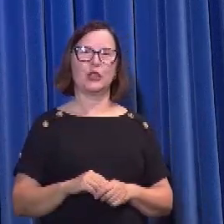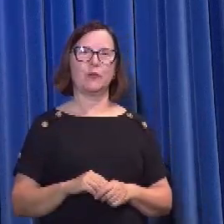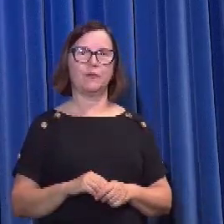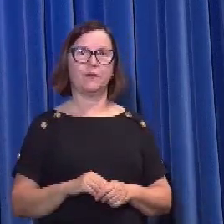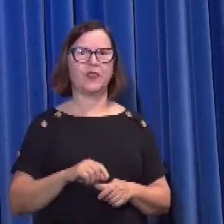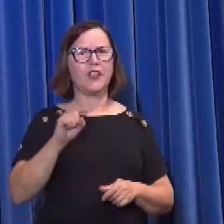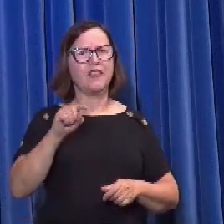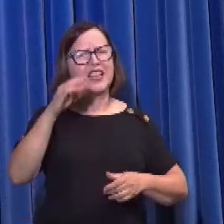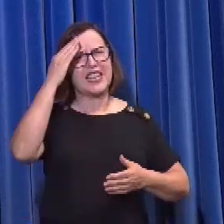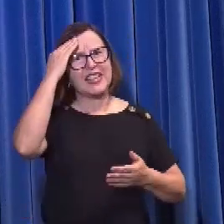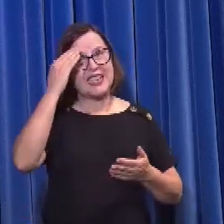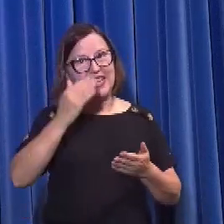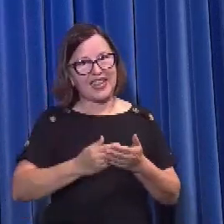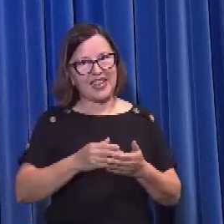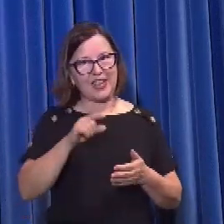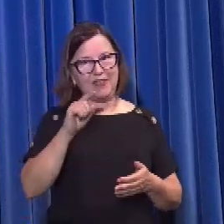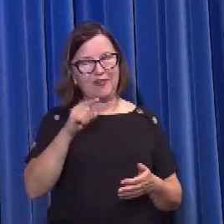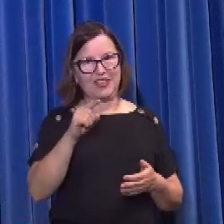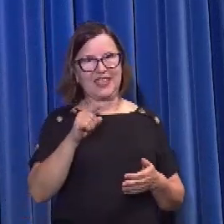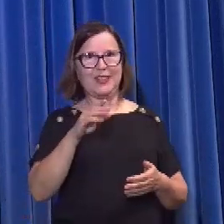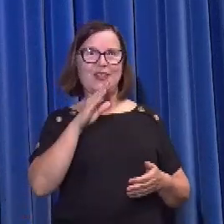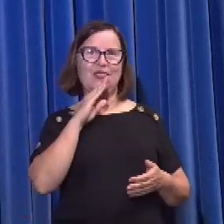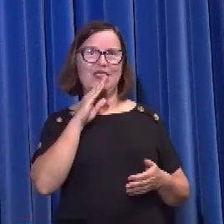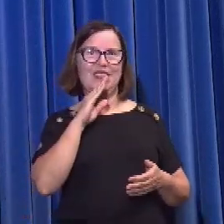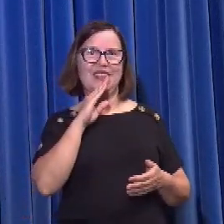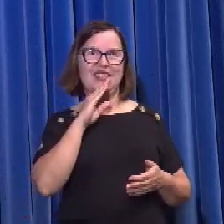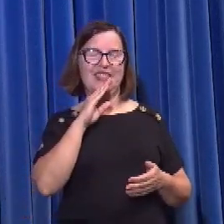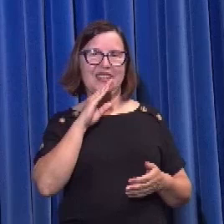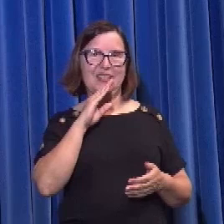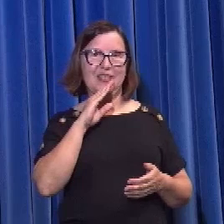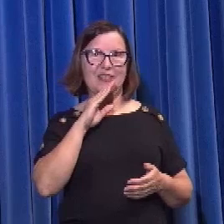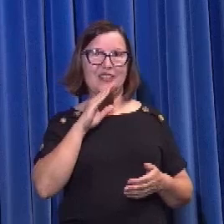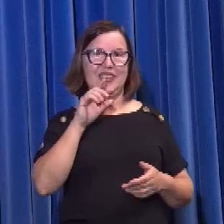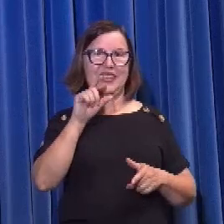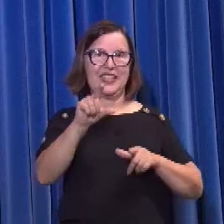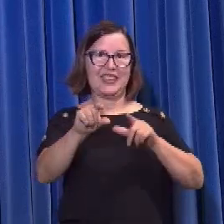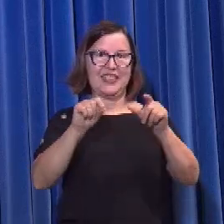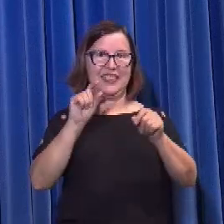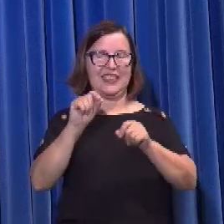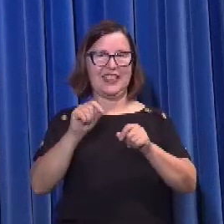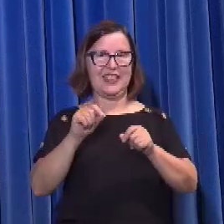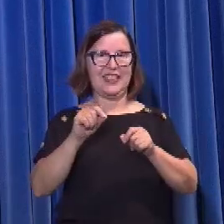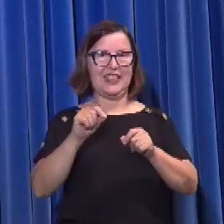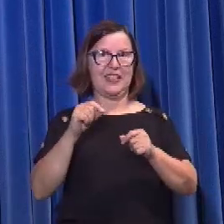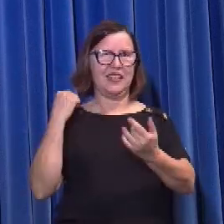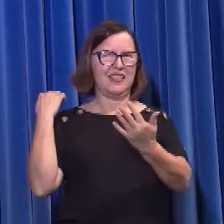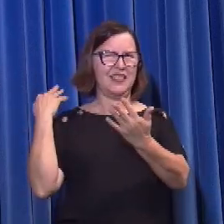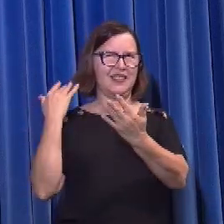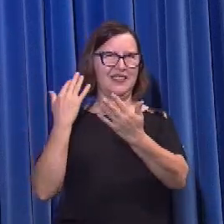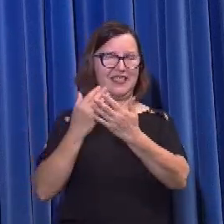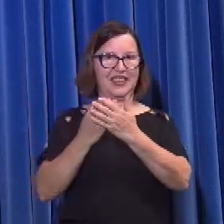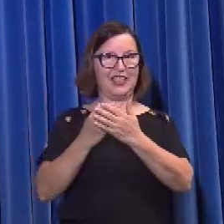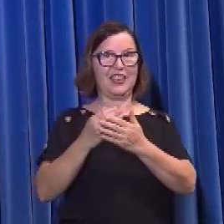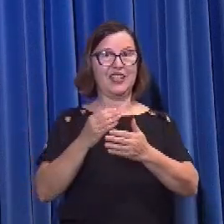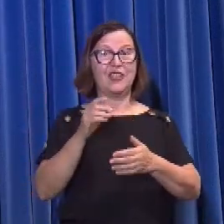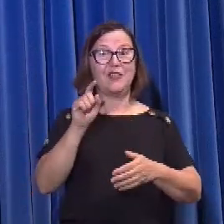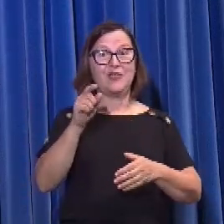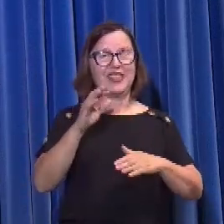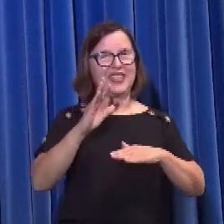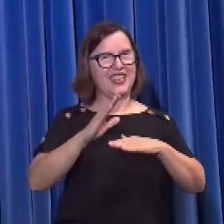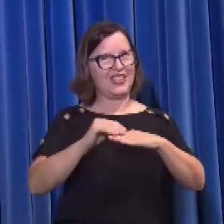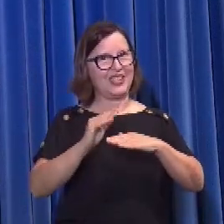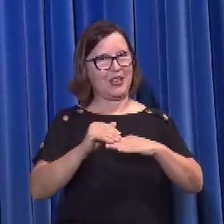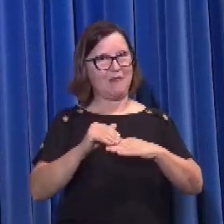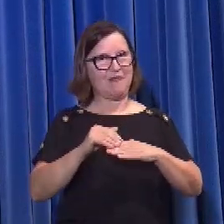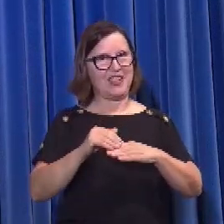Você crê que você foi conhecido de antemão e predestinado desde a eternidade? Que você foi chamado, regenerado,